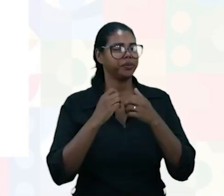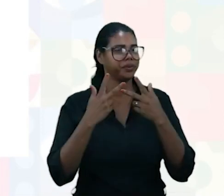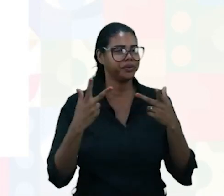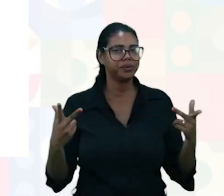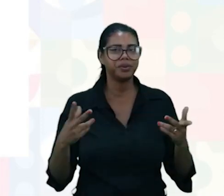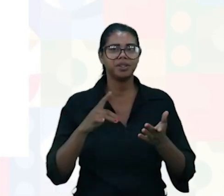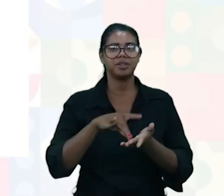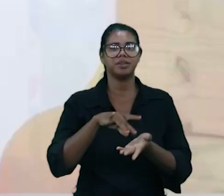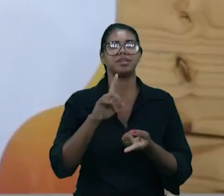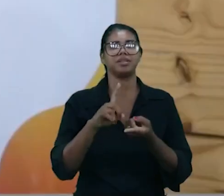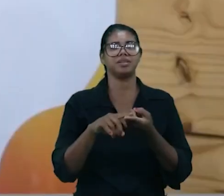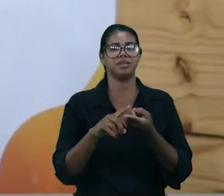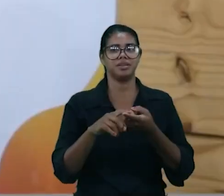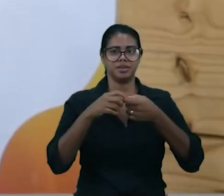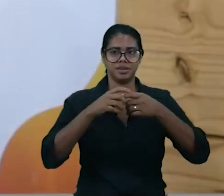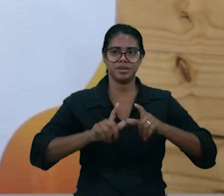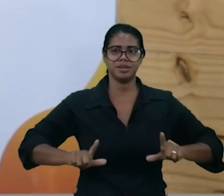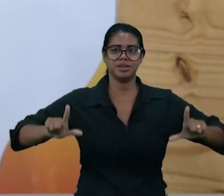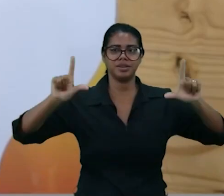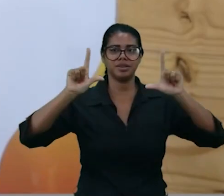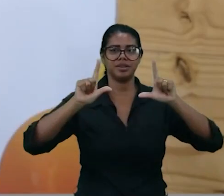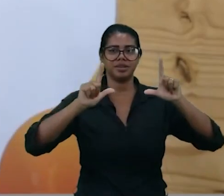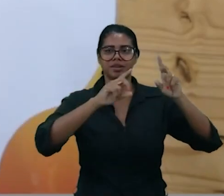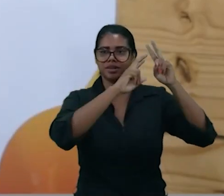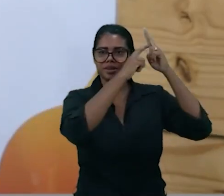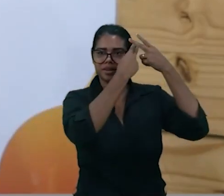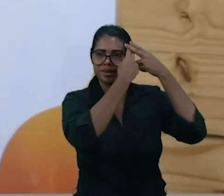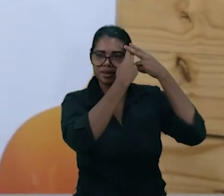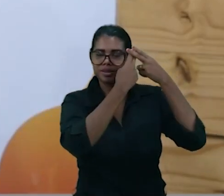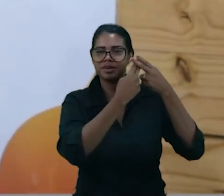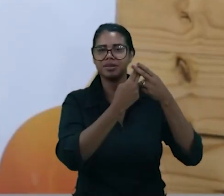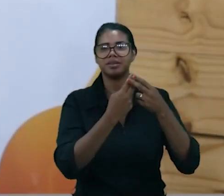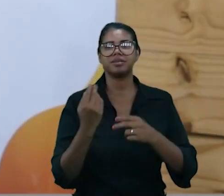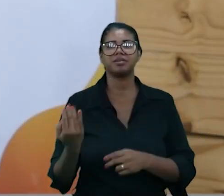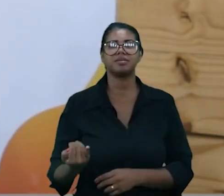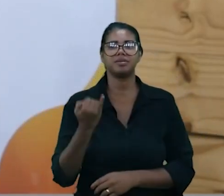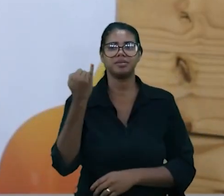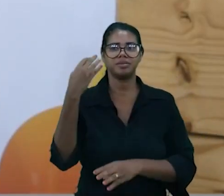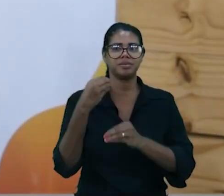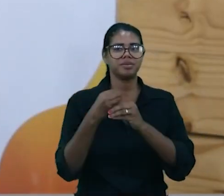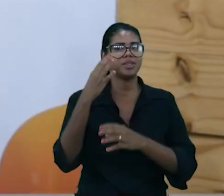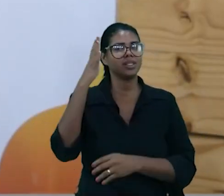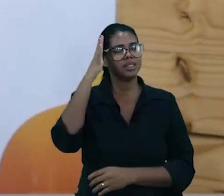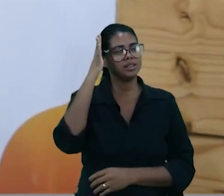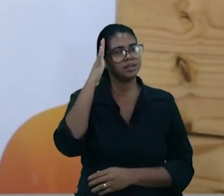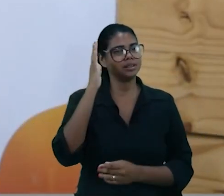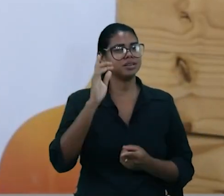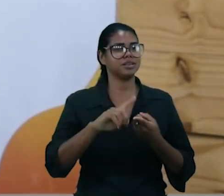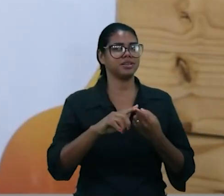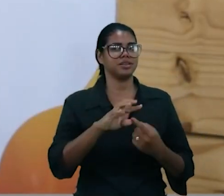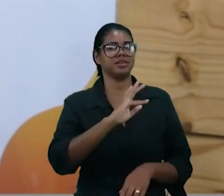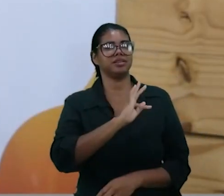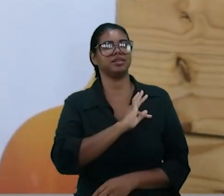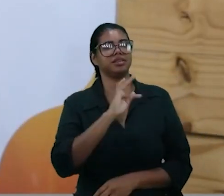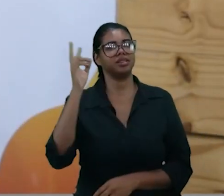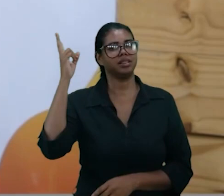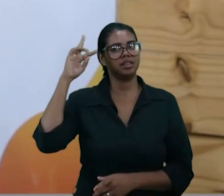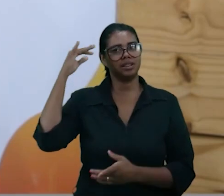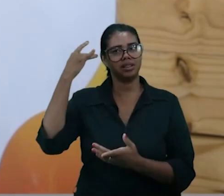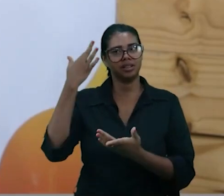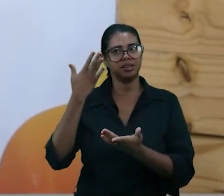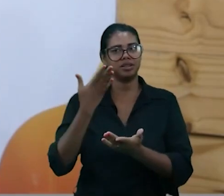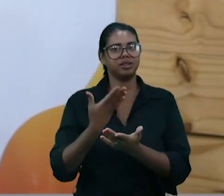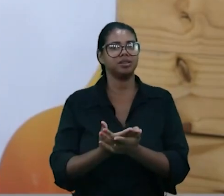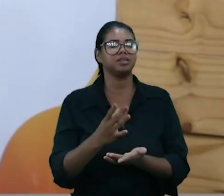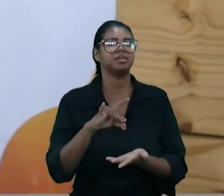é um assunto muito amplo, muito complexo, muito rico e muito importante de se entender, principalmente nesse aspecto histórico, mas